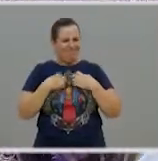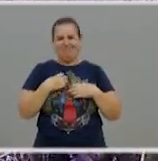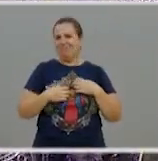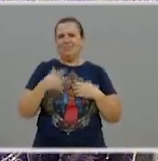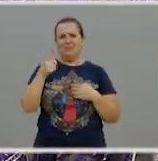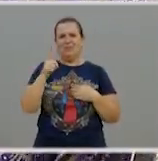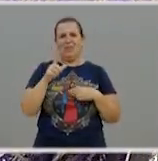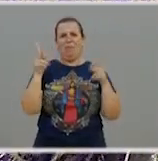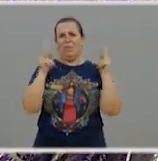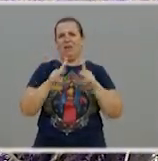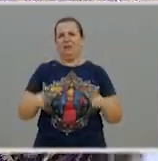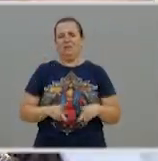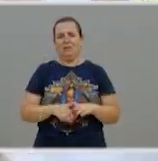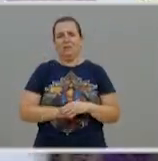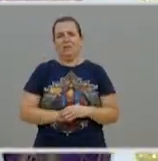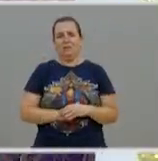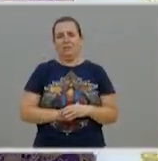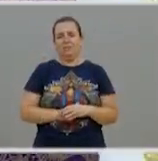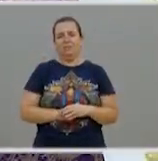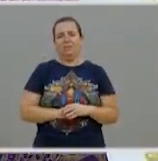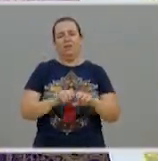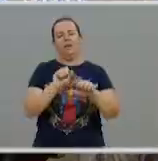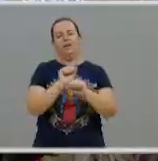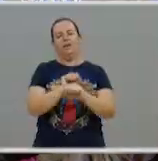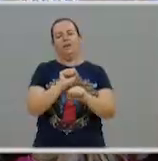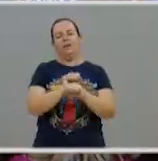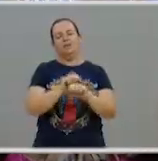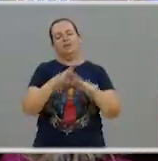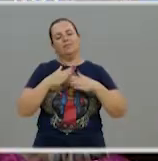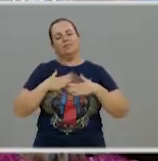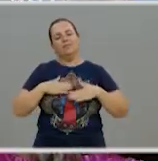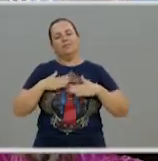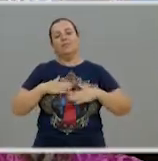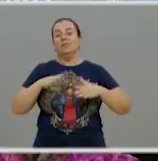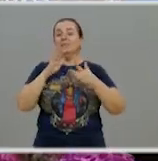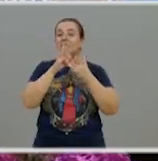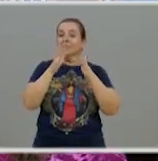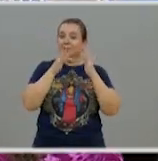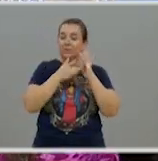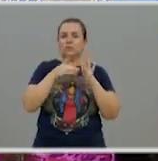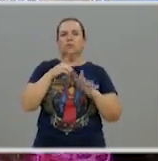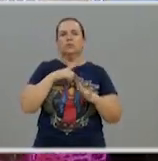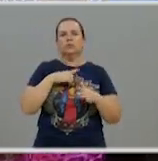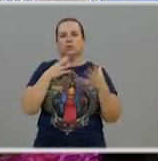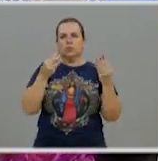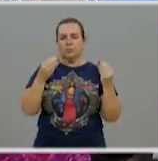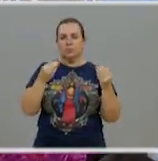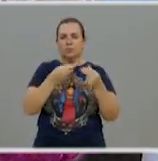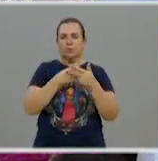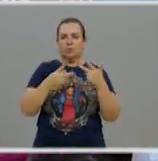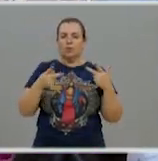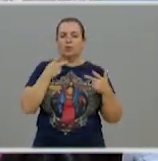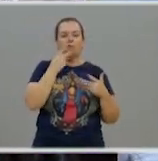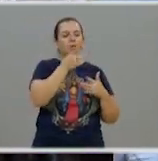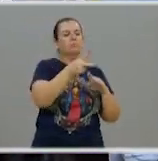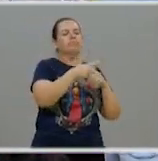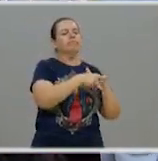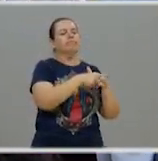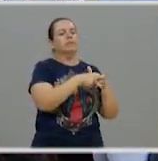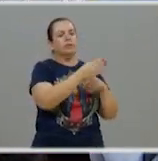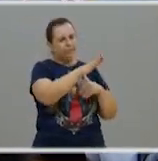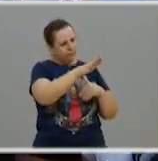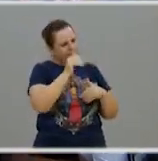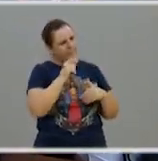paz. Espera aí, meu filho, Jesus tinha tanta coisa para fazer. Pedro, ô Pedrão, vem cá, meu